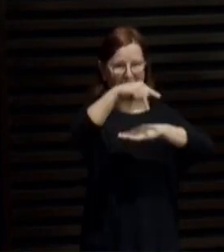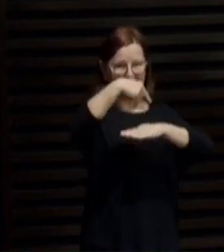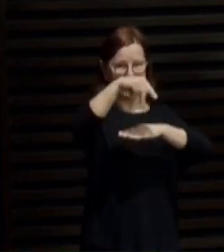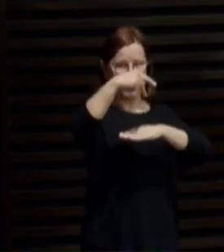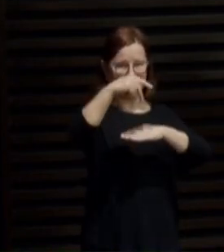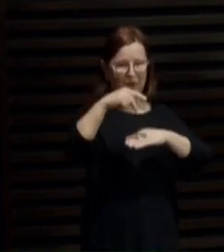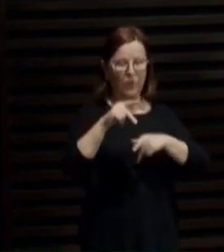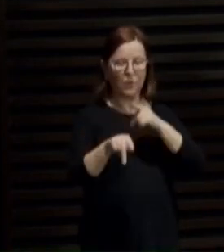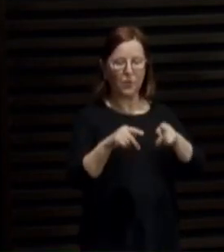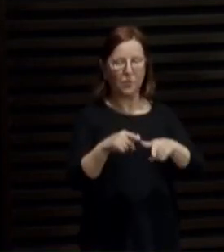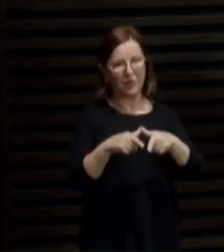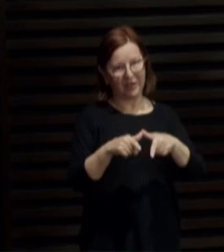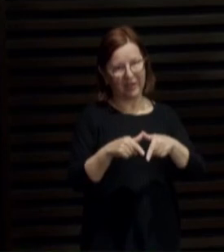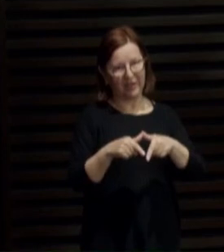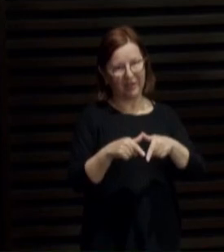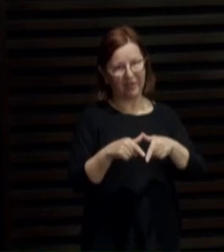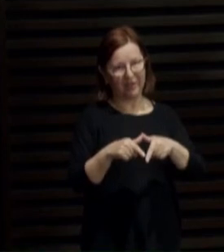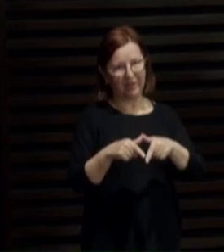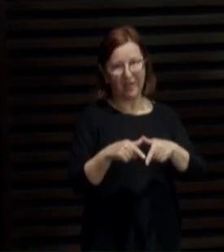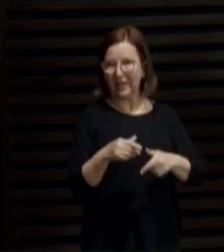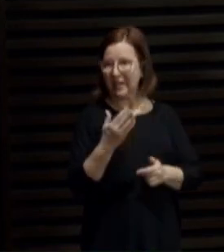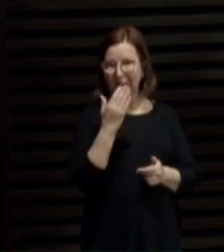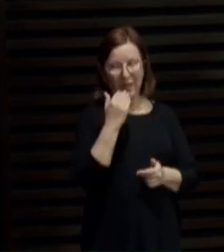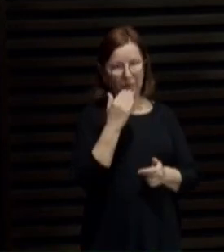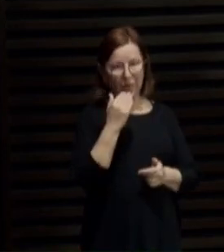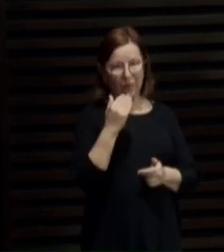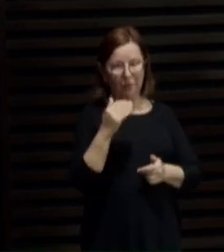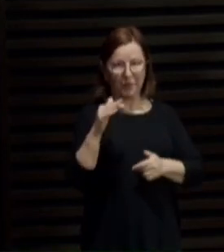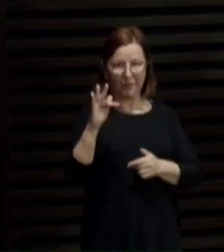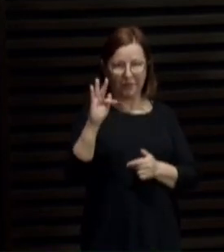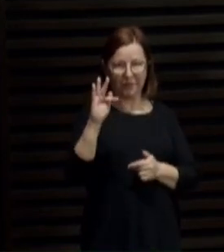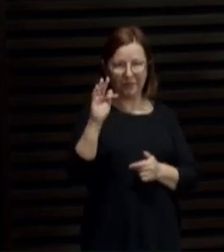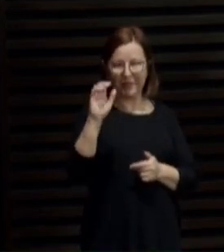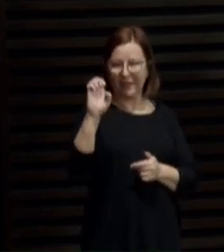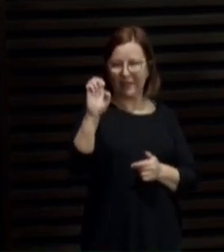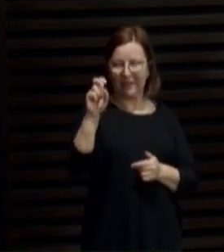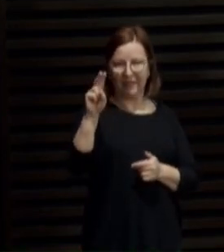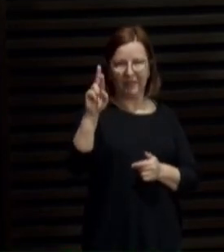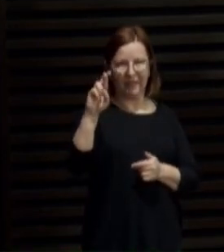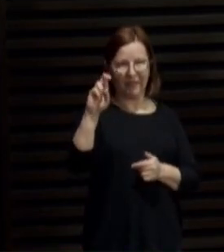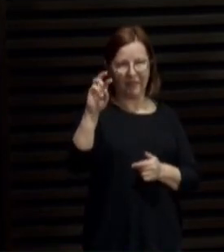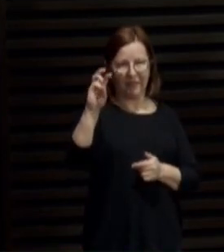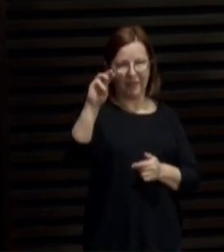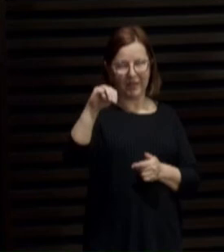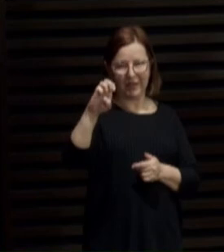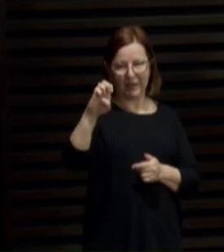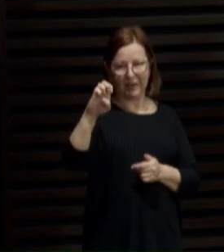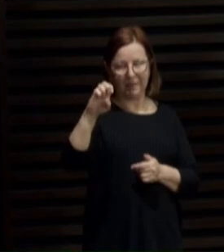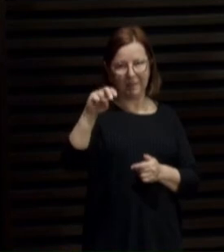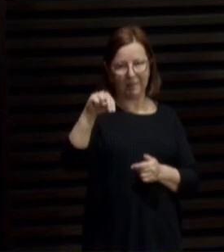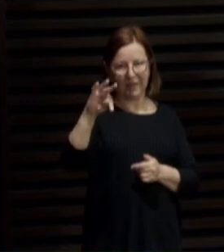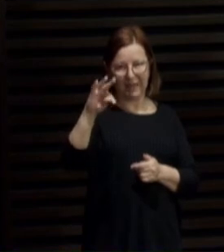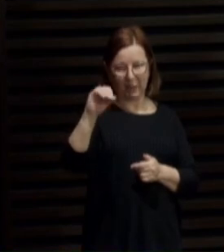retiravam todo o fermento das suas casas. O fermento é um tipo,